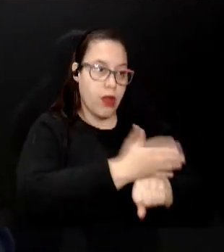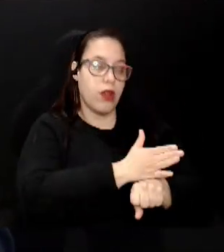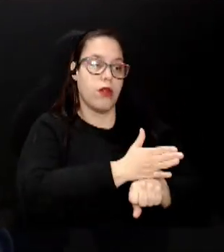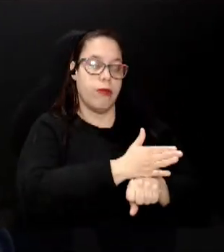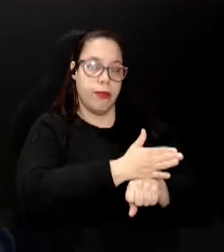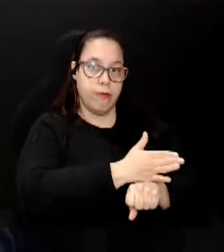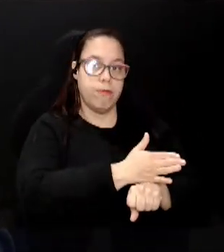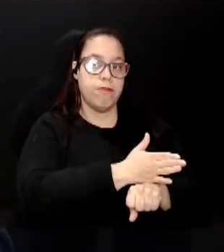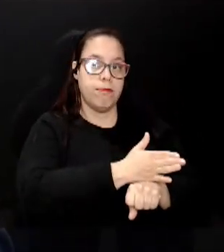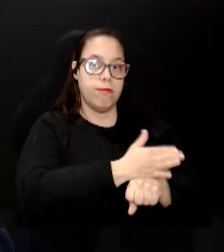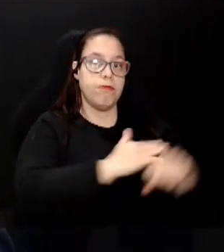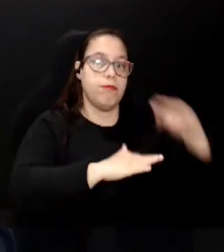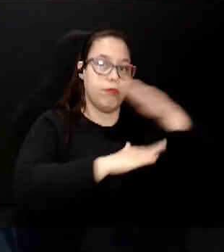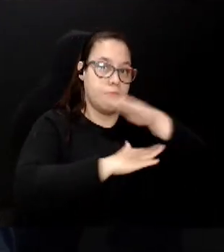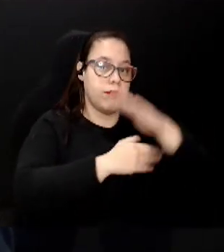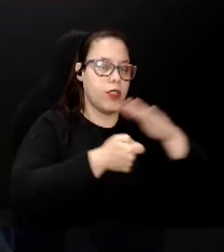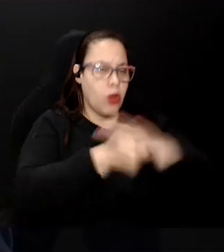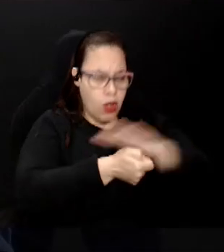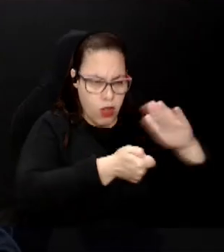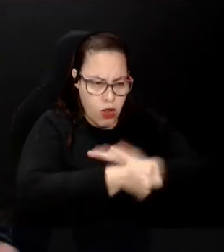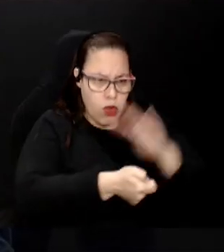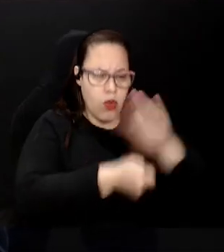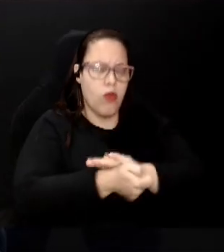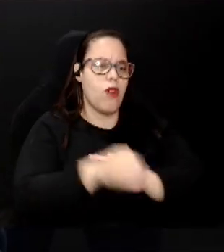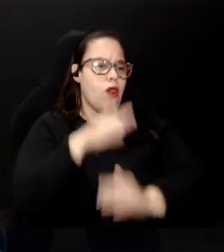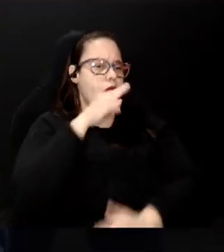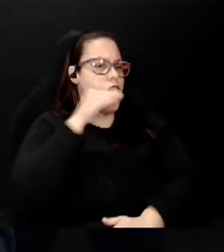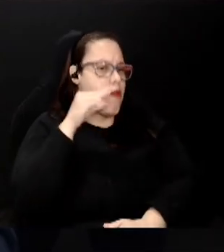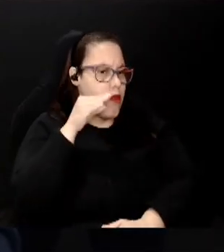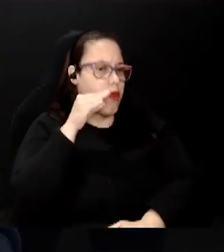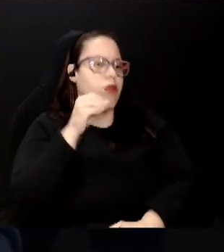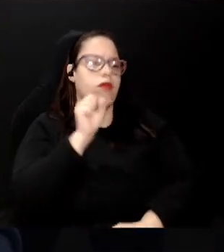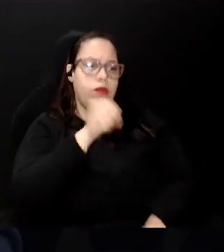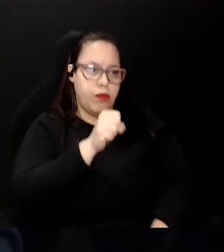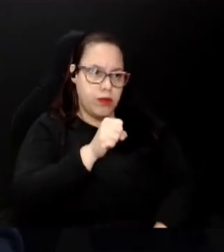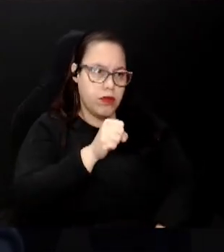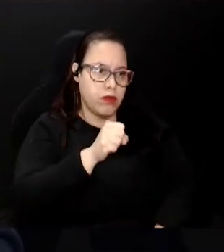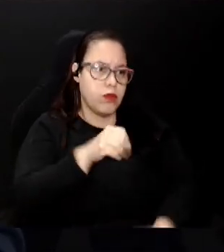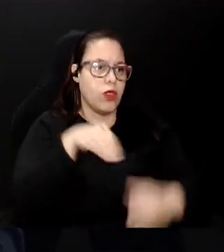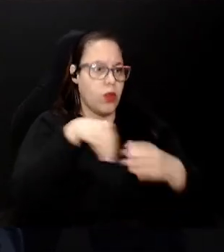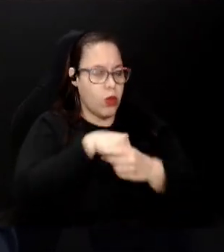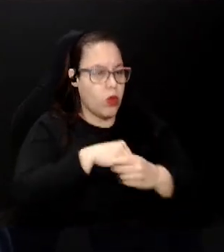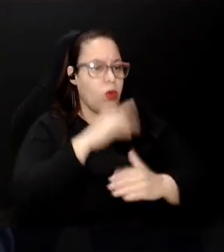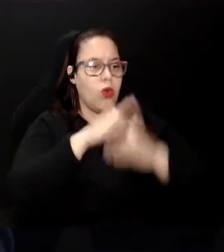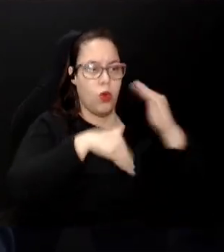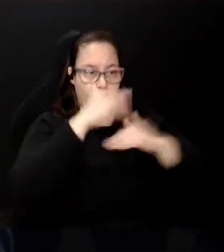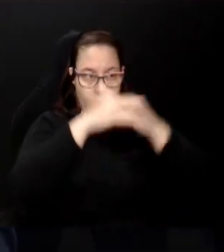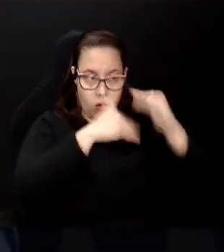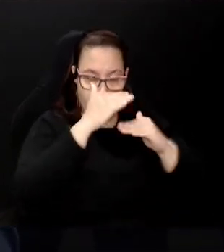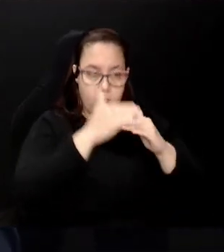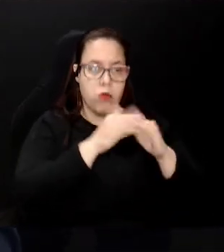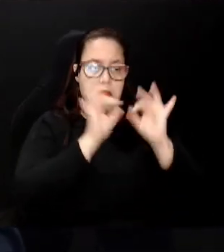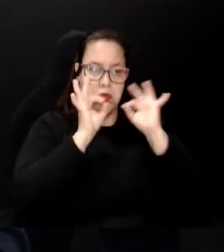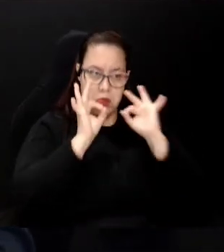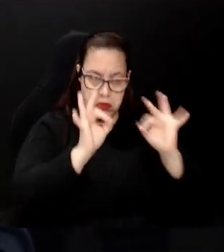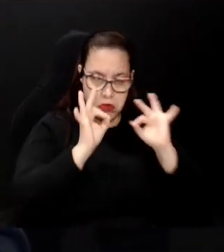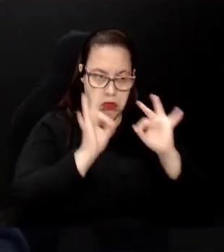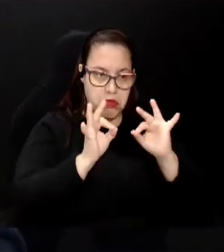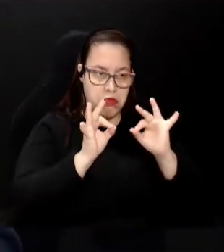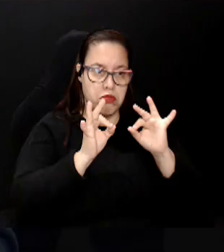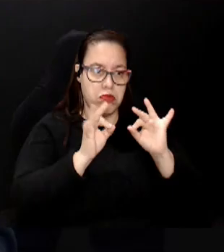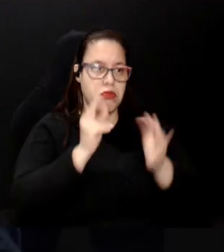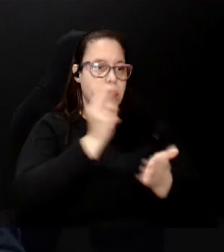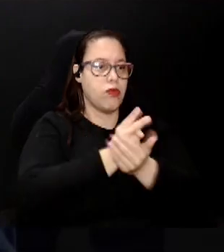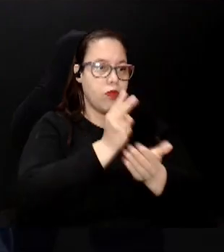muito em capacitação de seus servidores, a gente internamente consegue desenvolver processos robustos, e assim a gente está sempre um passo à frente, como